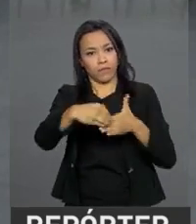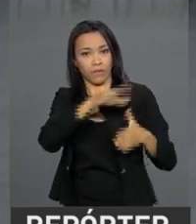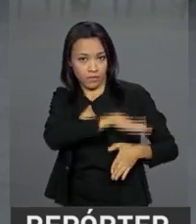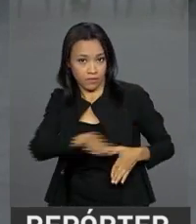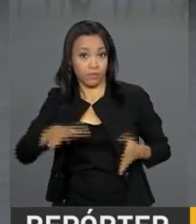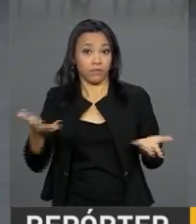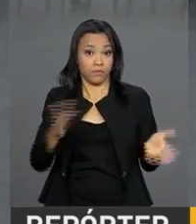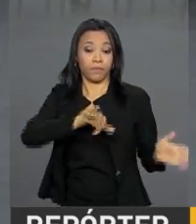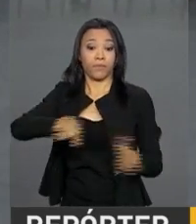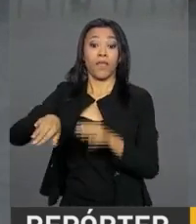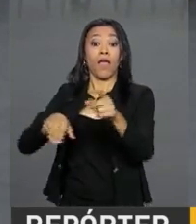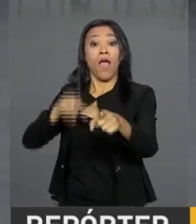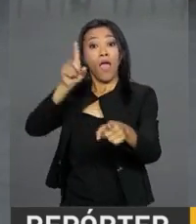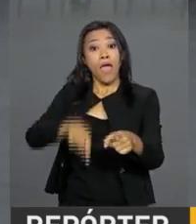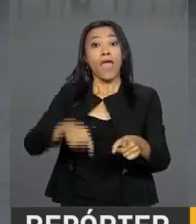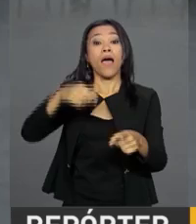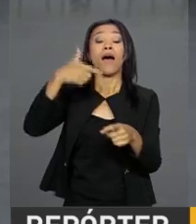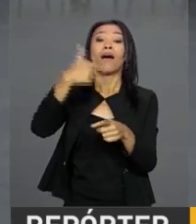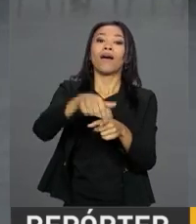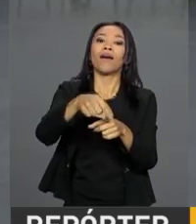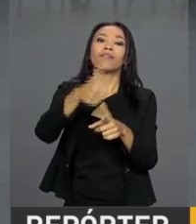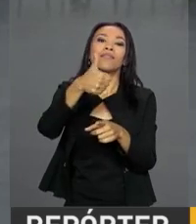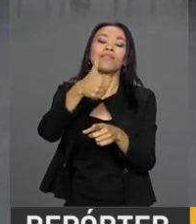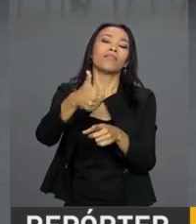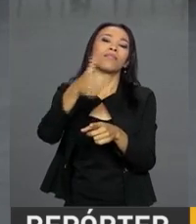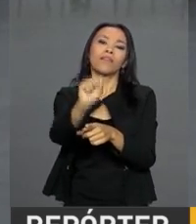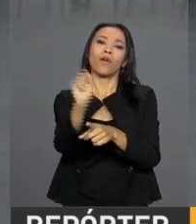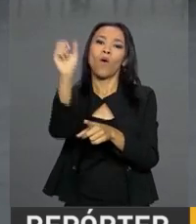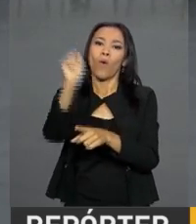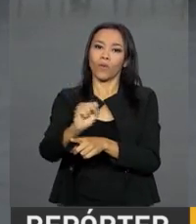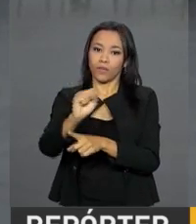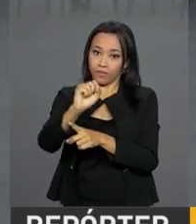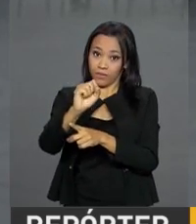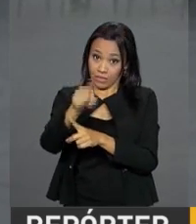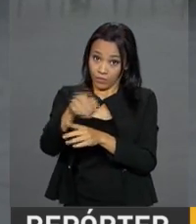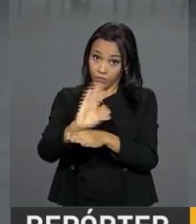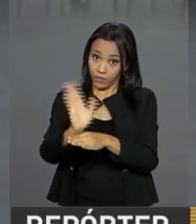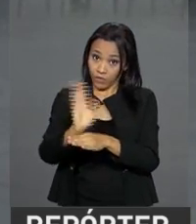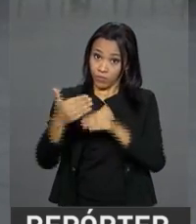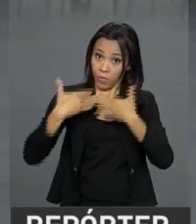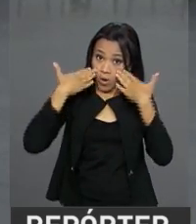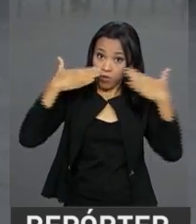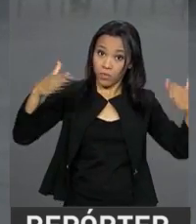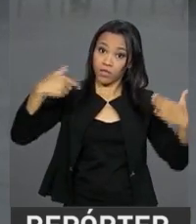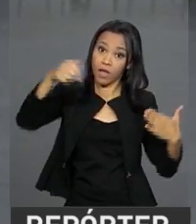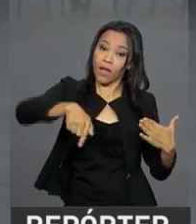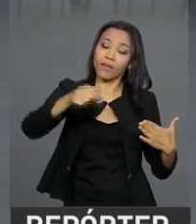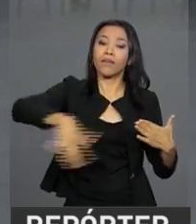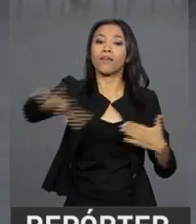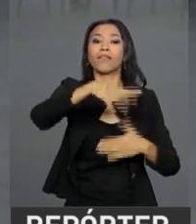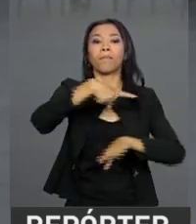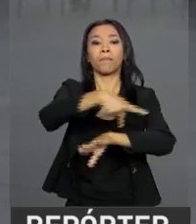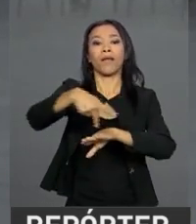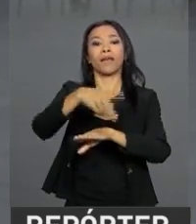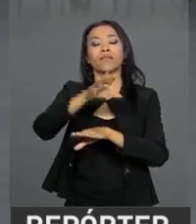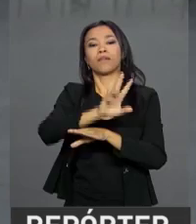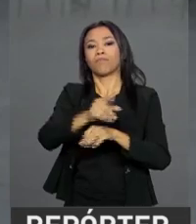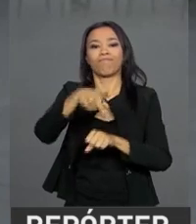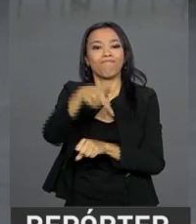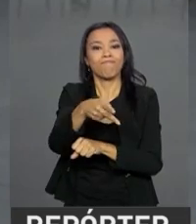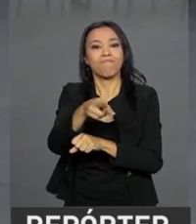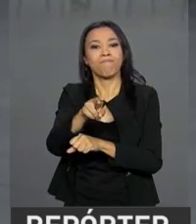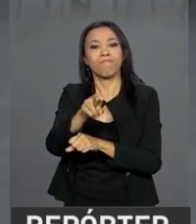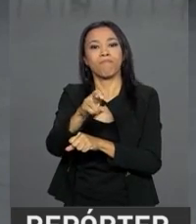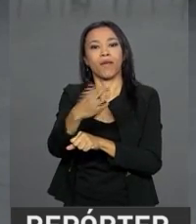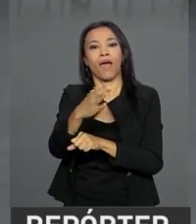é a 18ª edição do Festival de Cinema do Rio, mas é a primeira vez que os filmes são exibidos aqui na Praça Mauá. O